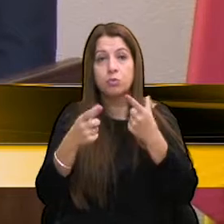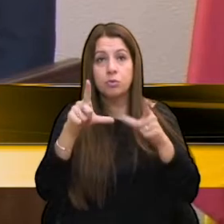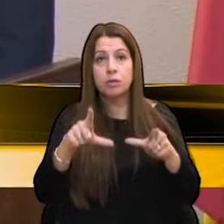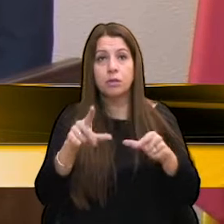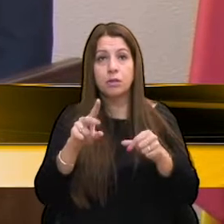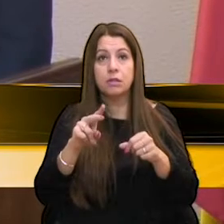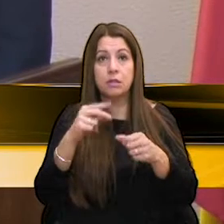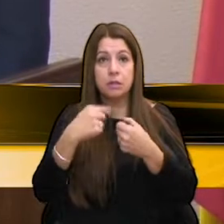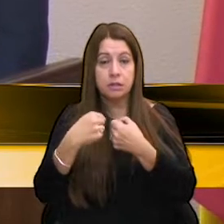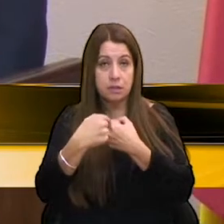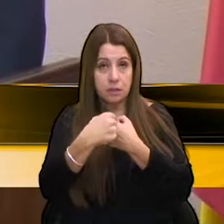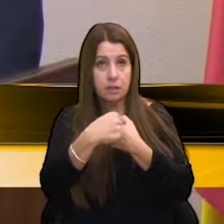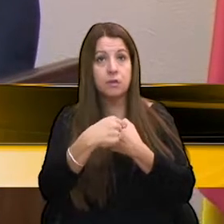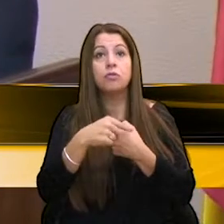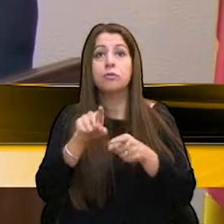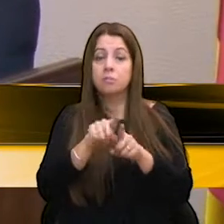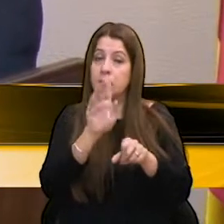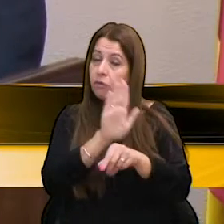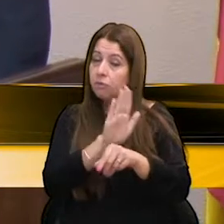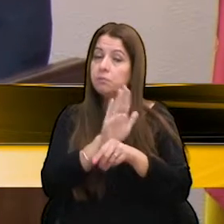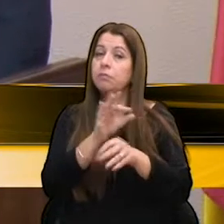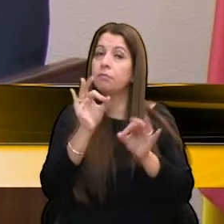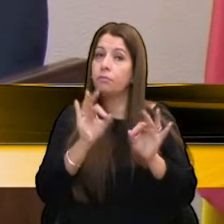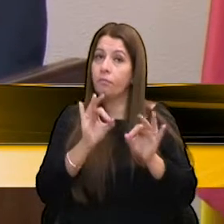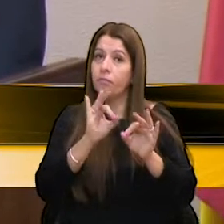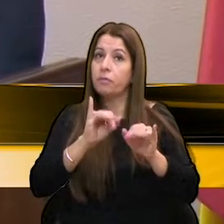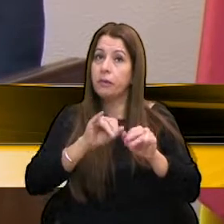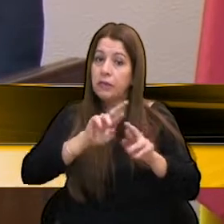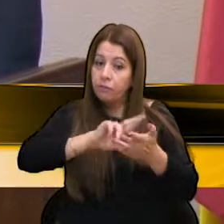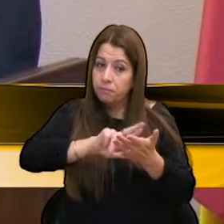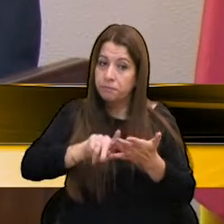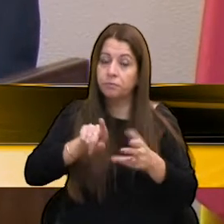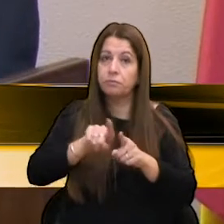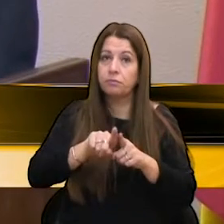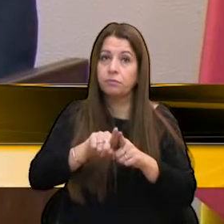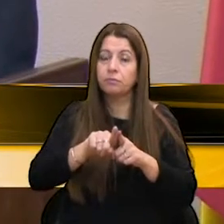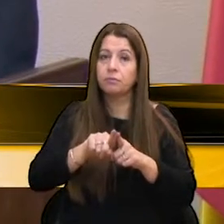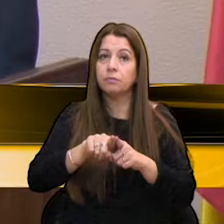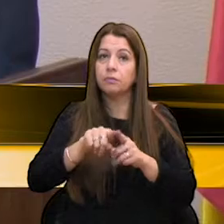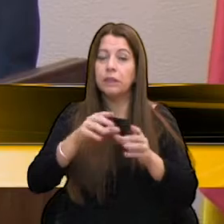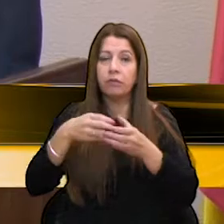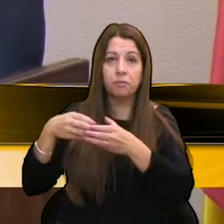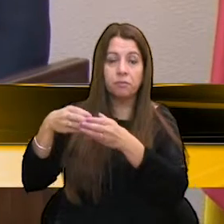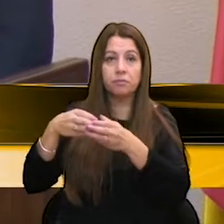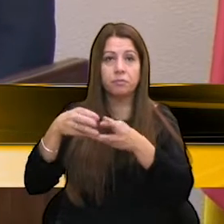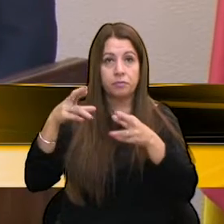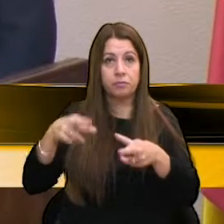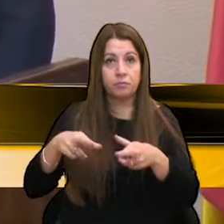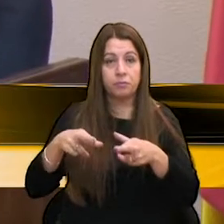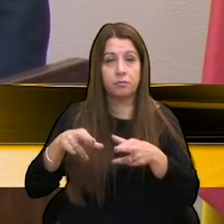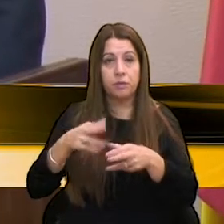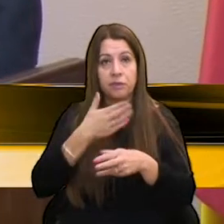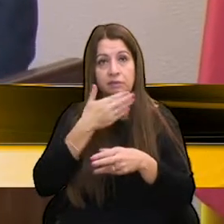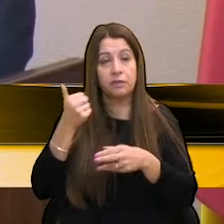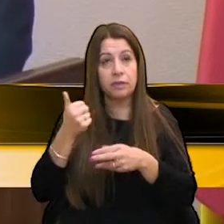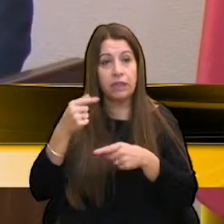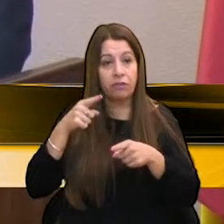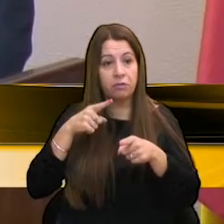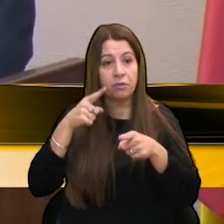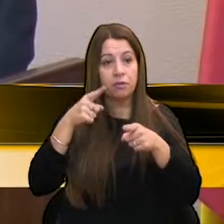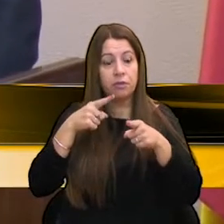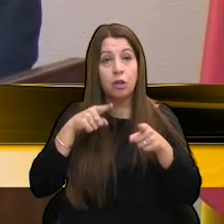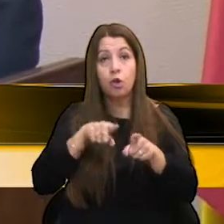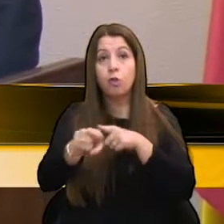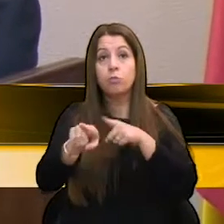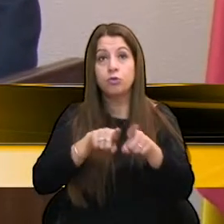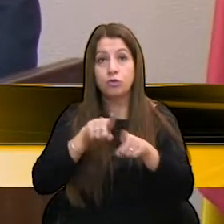fim, ele contribui com certeza para se diversificar a oferta turista de uma região, dando uma vantagem competitiva,